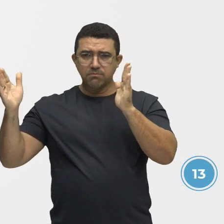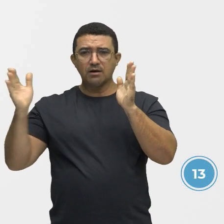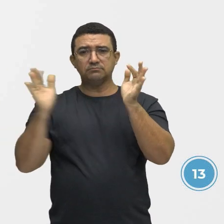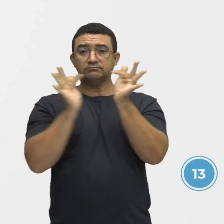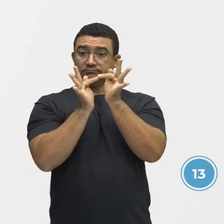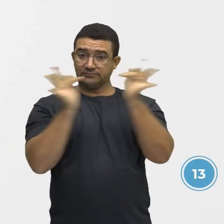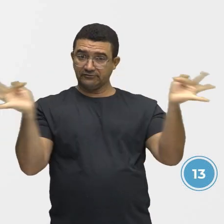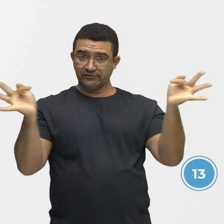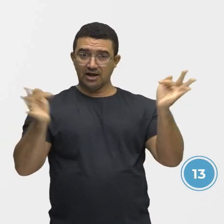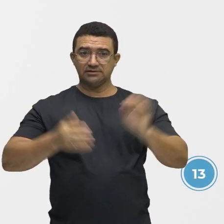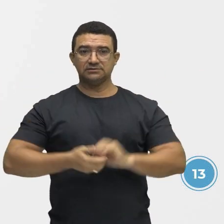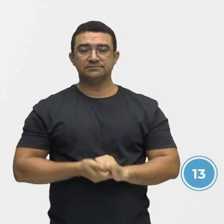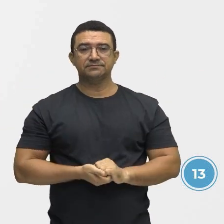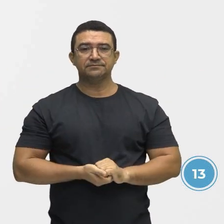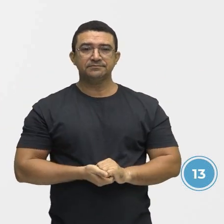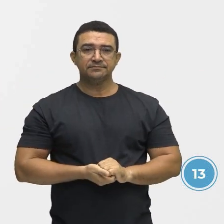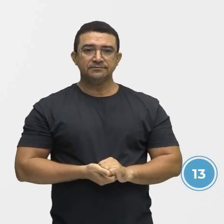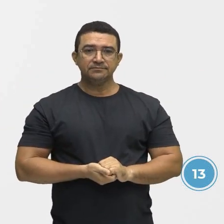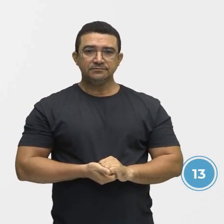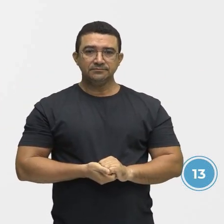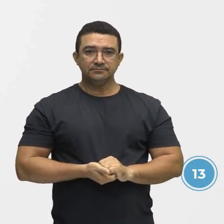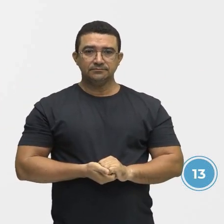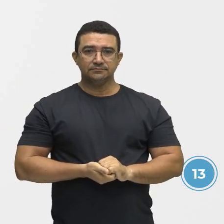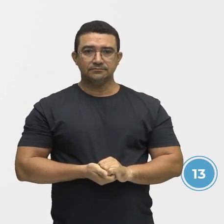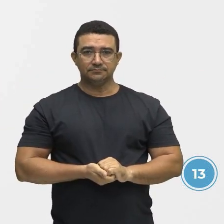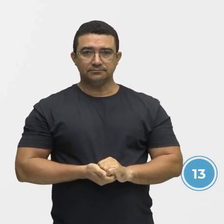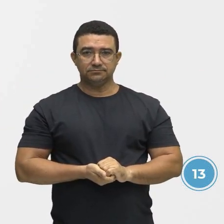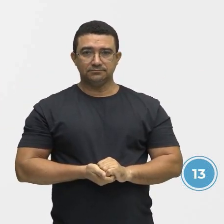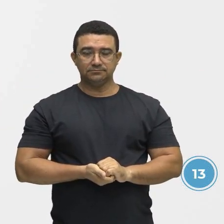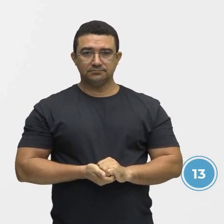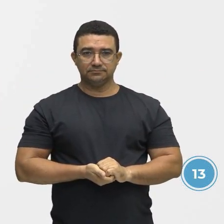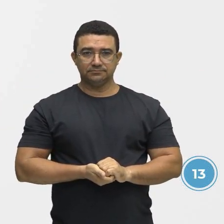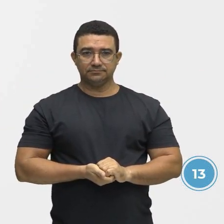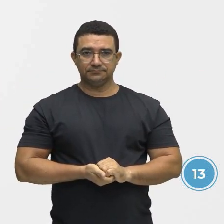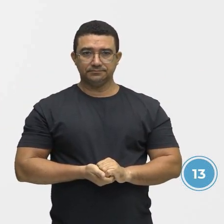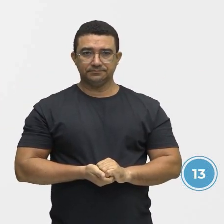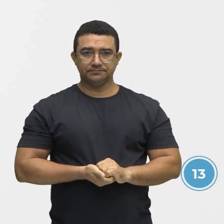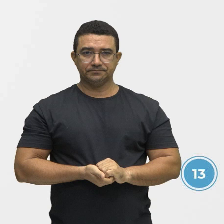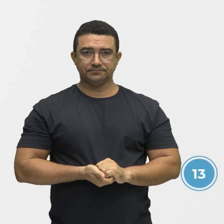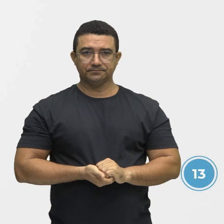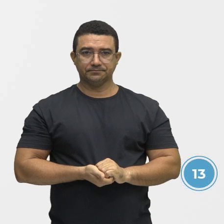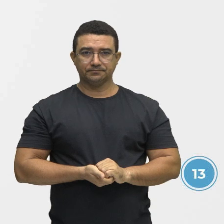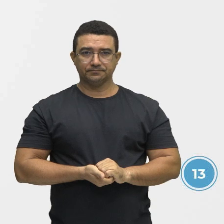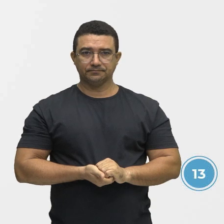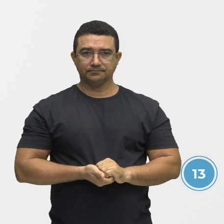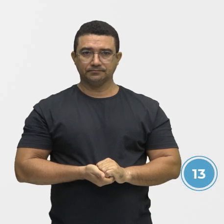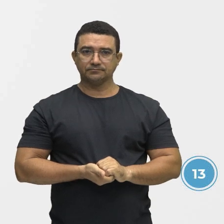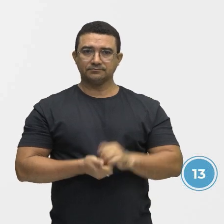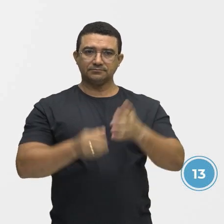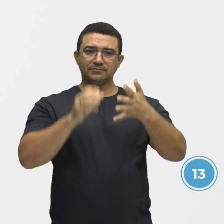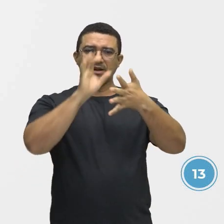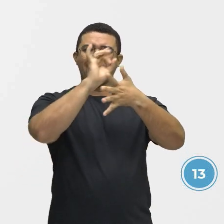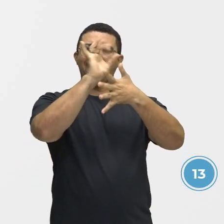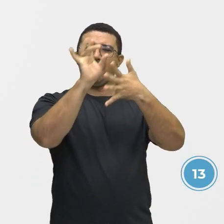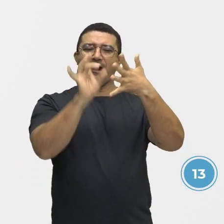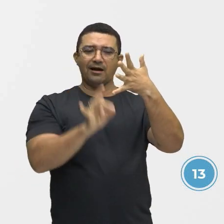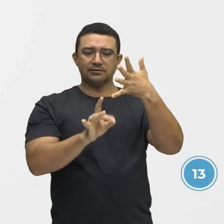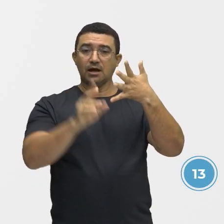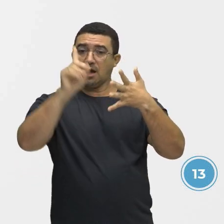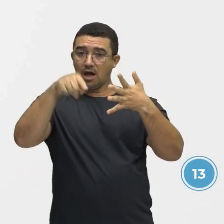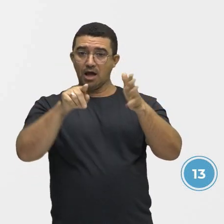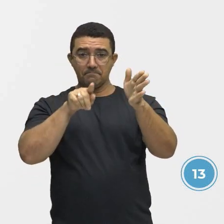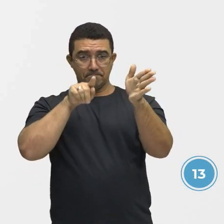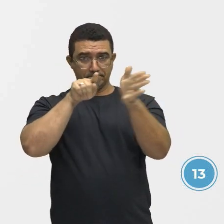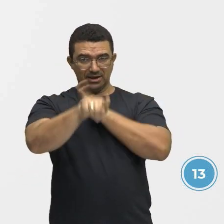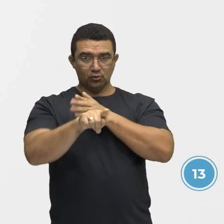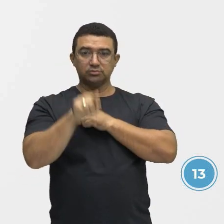word, depois o do, depois o subject, finalizando com o verb. Então, cada letra dessa é uma pergunta